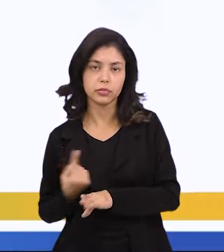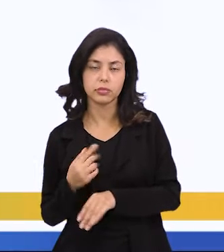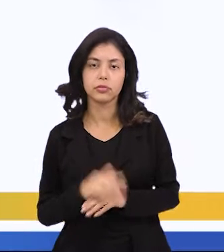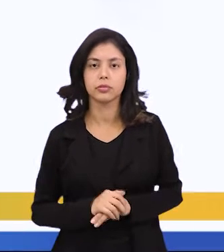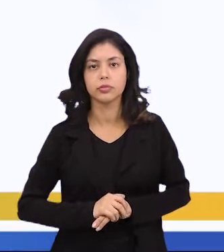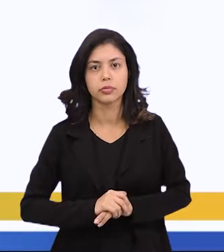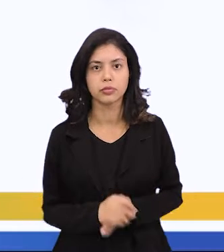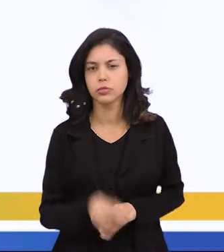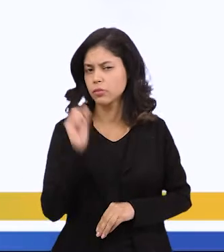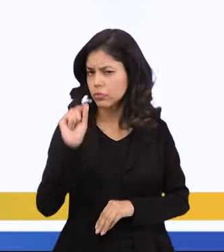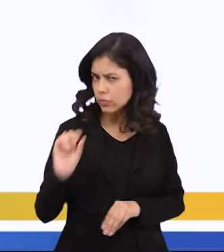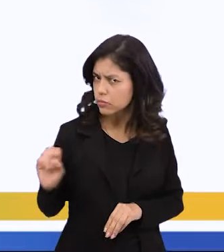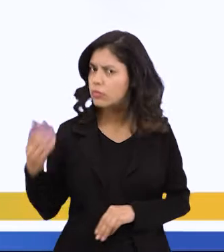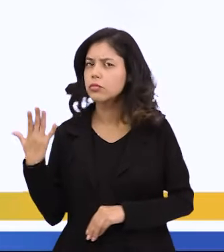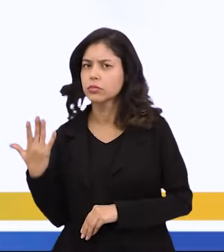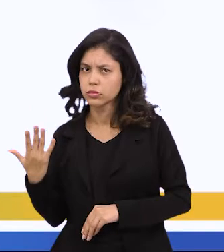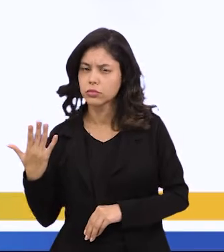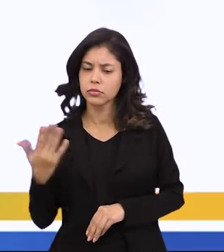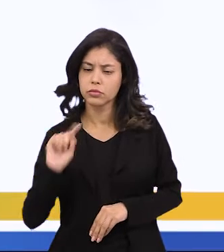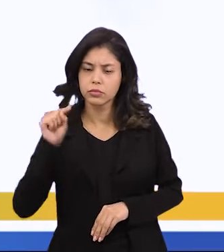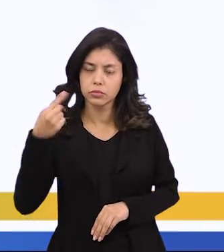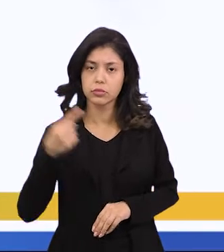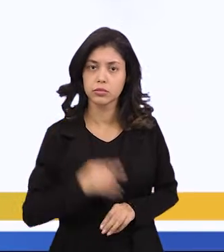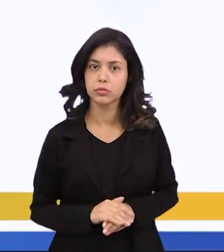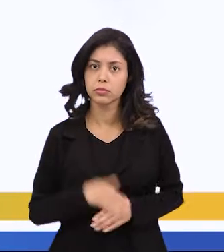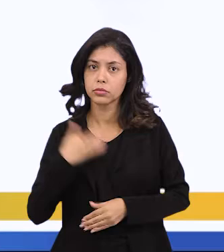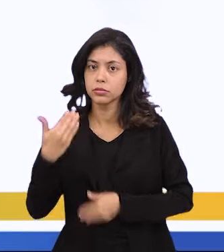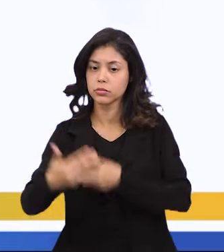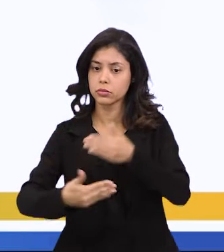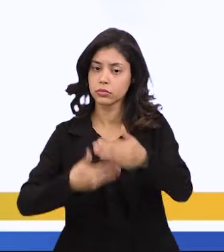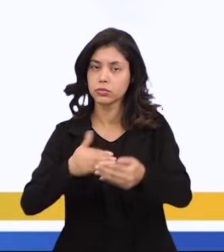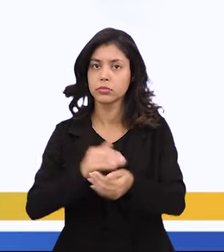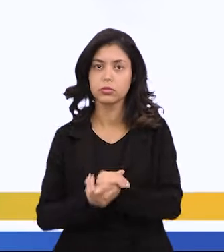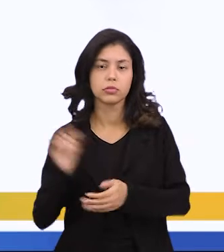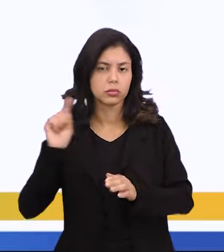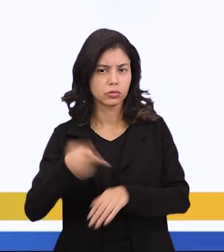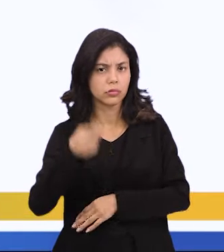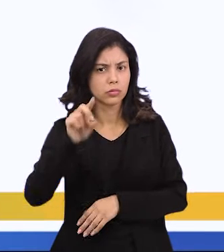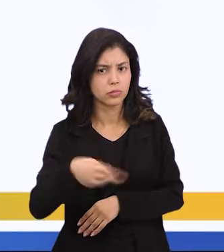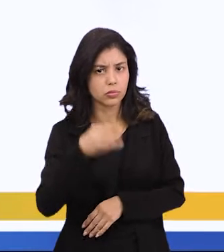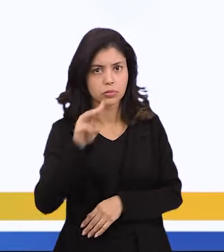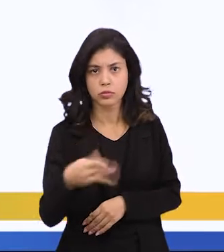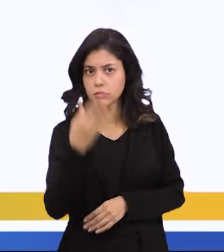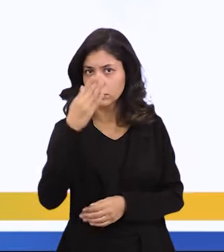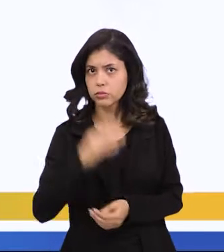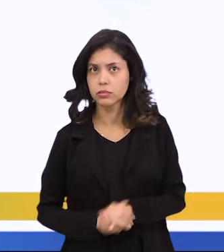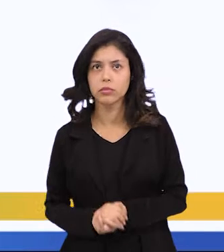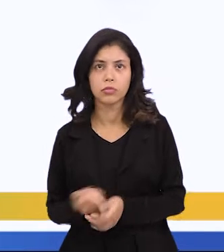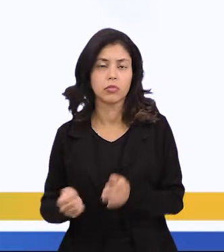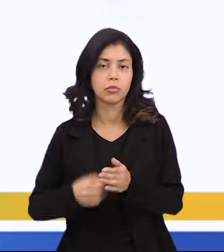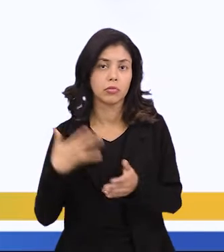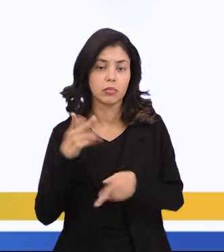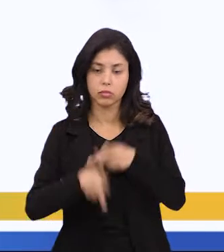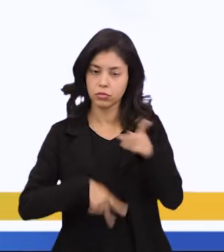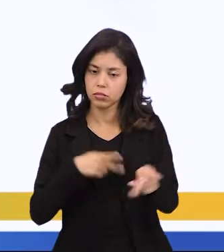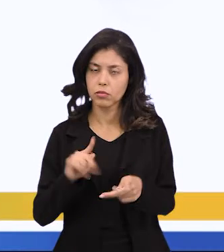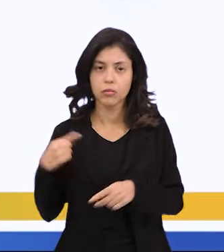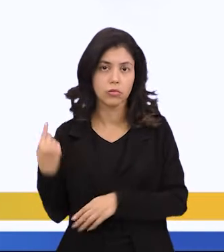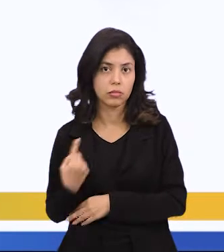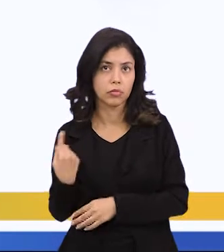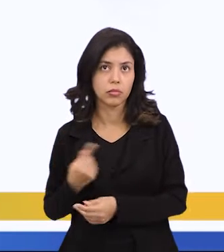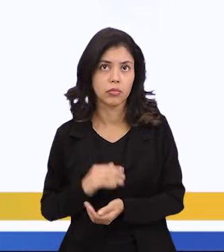O que vai acontecer ali? Ao longo dos milhares de anos, essa população isolada